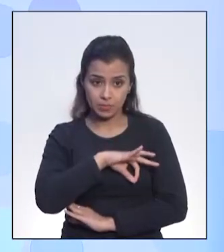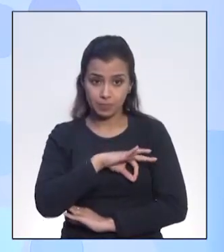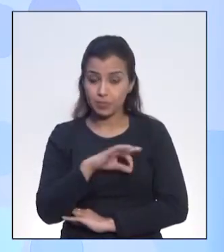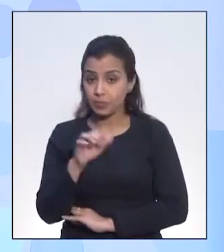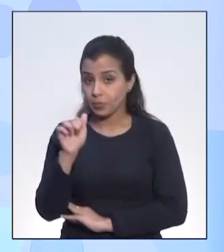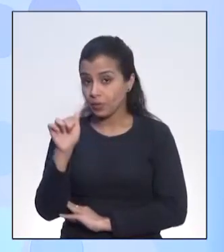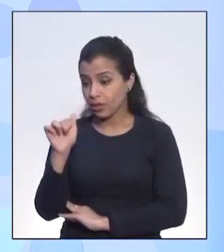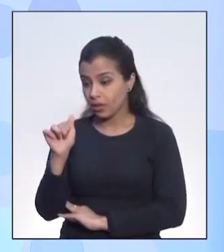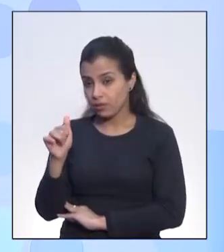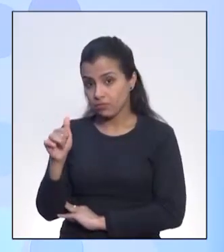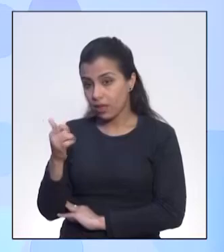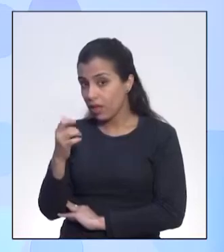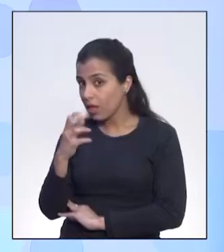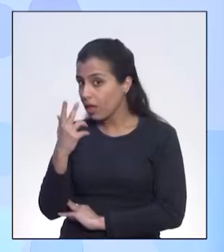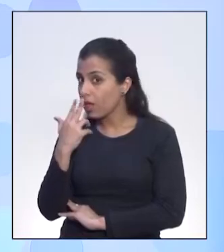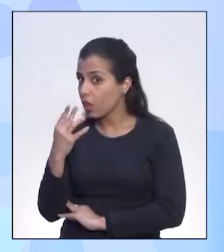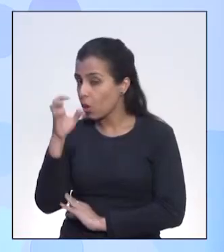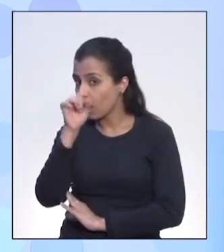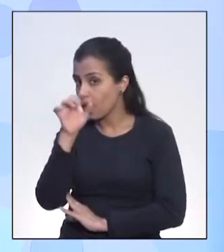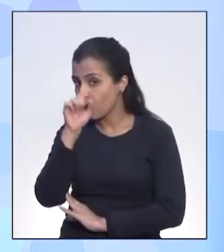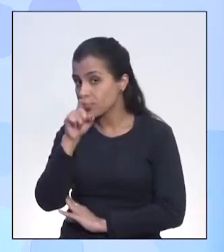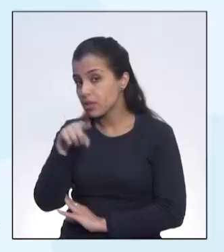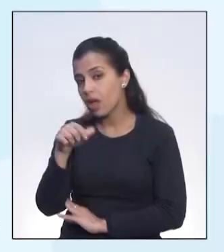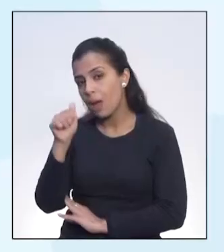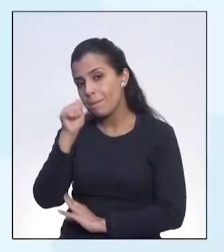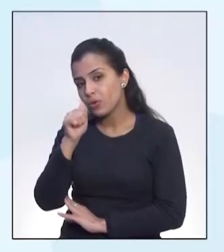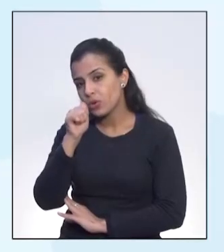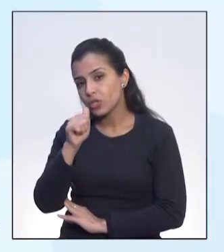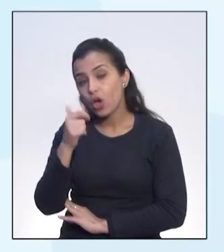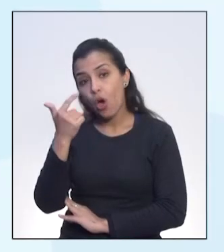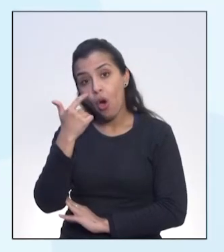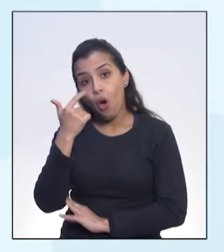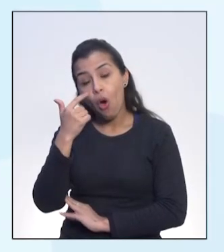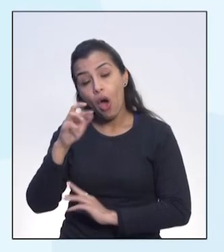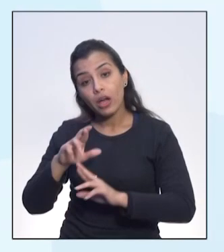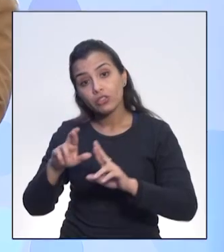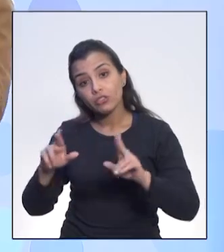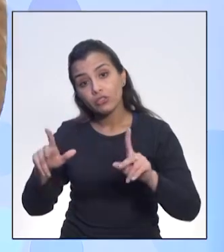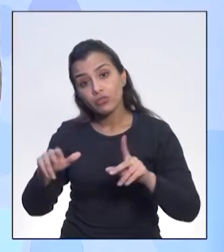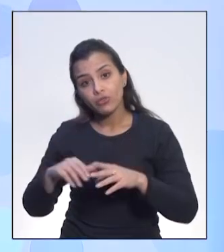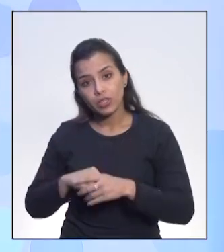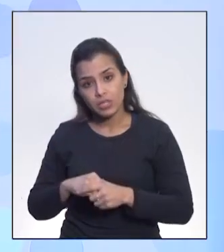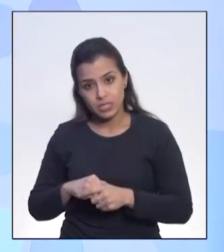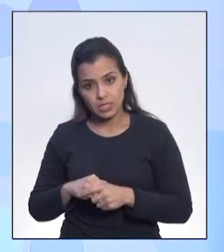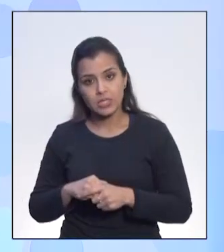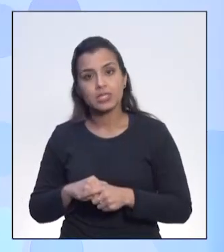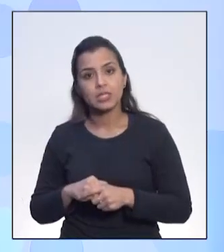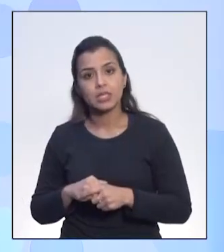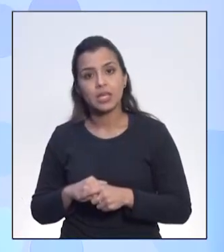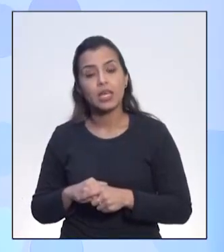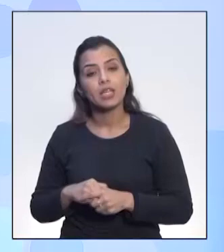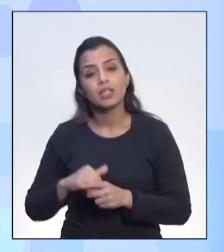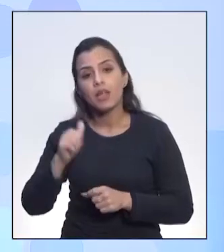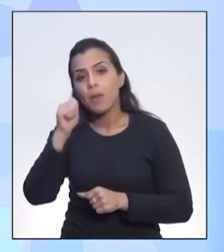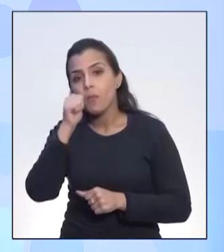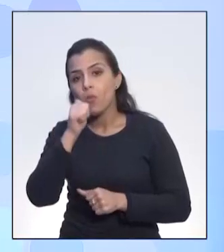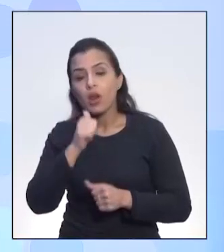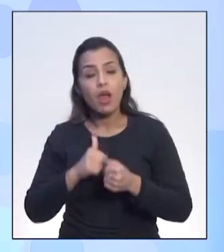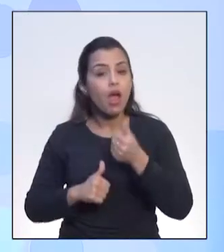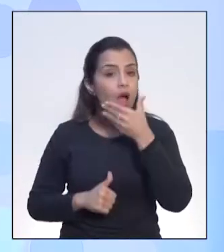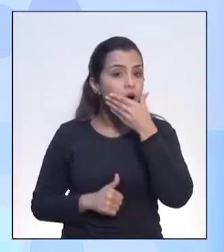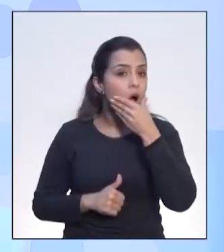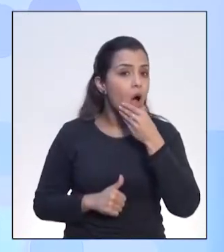em laranja são as mulheres. Vejam a disparidade entre homens e mulheres